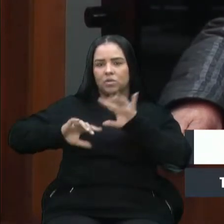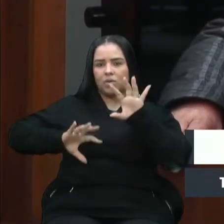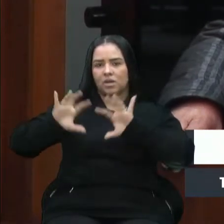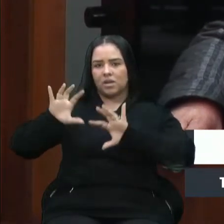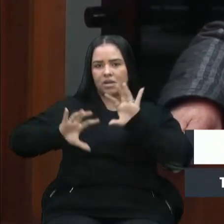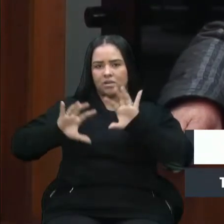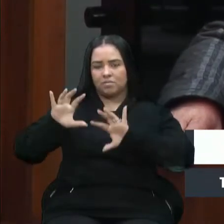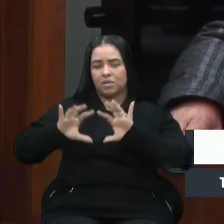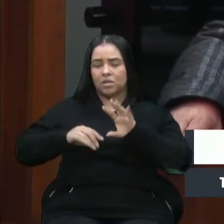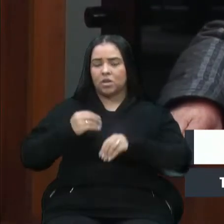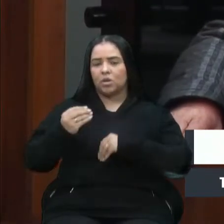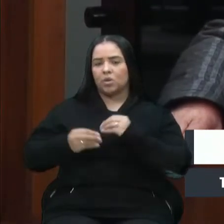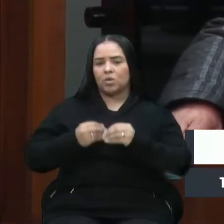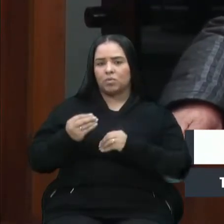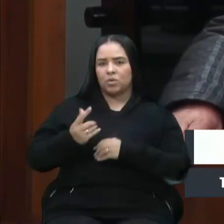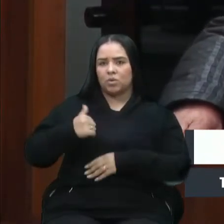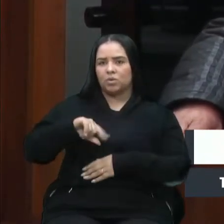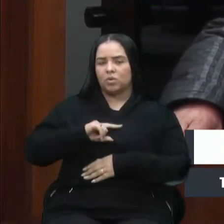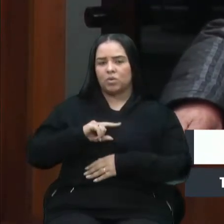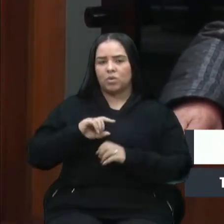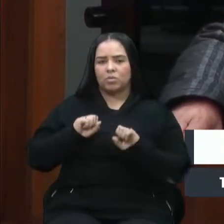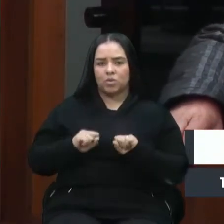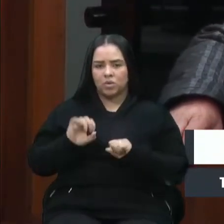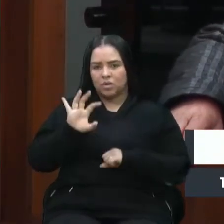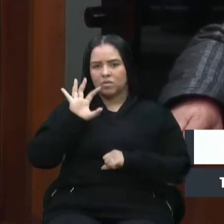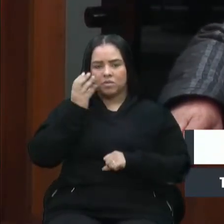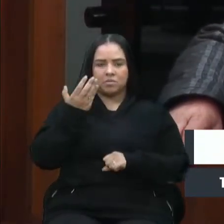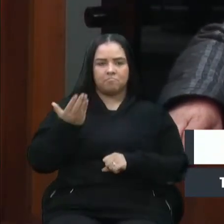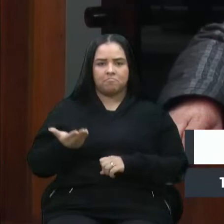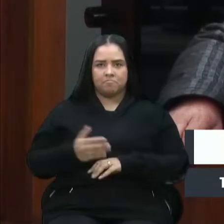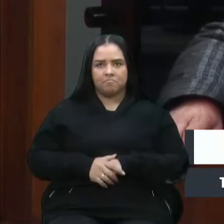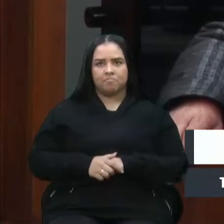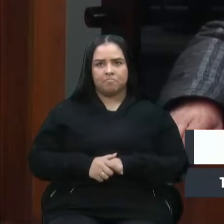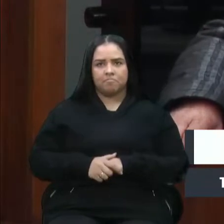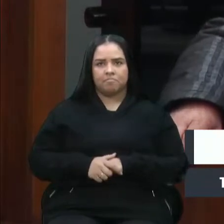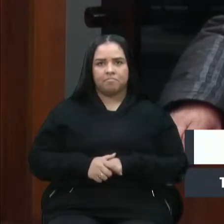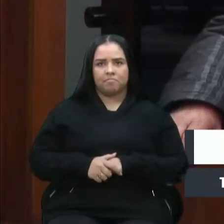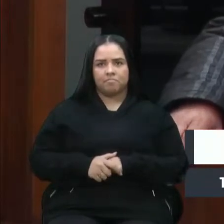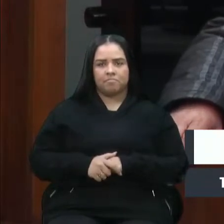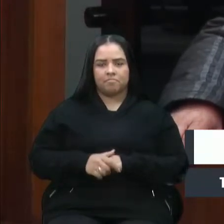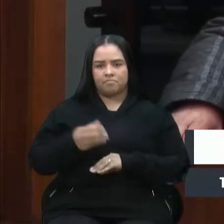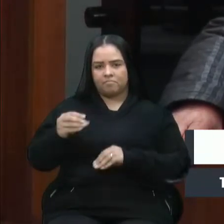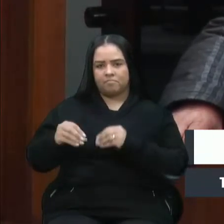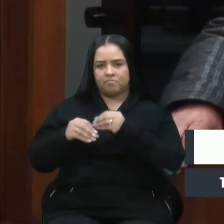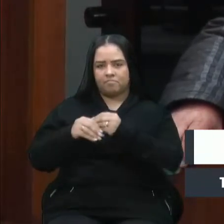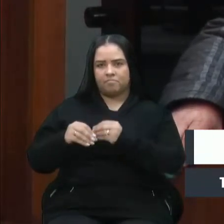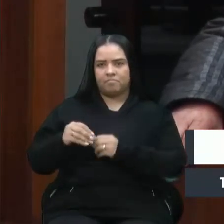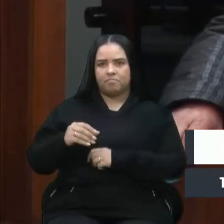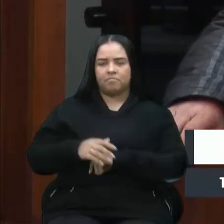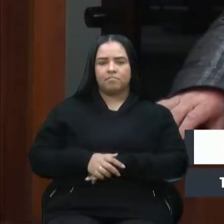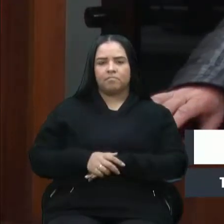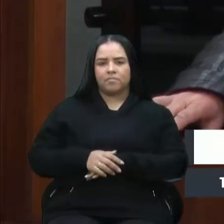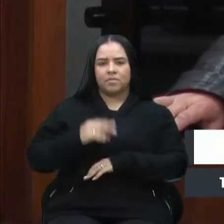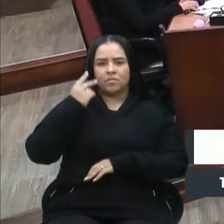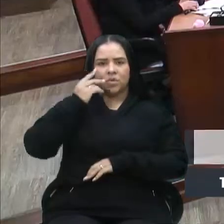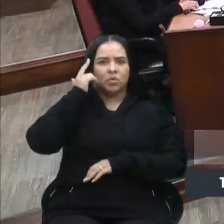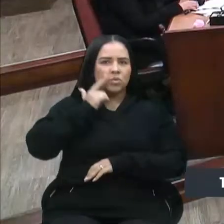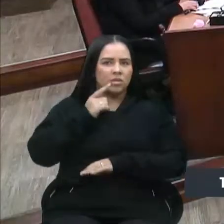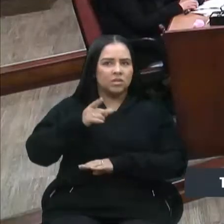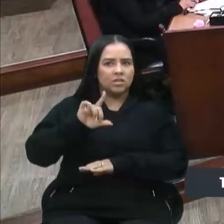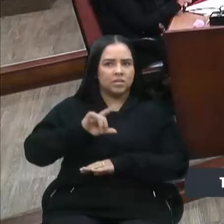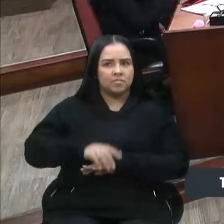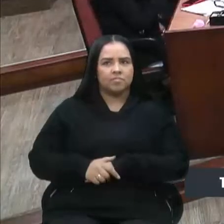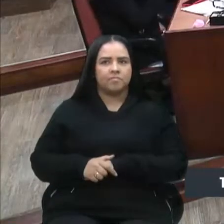De que forma a gente pode resolver essa situação se eu aparte primeiro aspirador Lucas foi isso